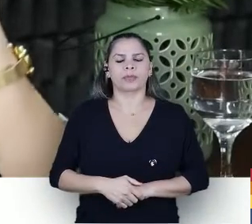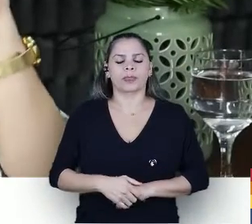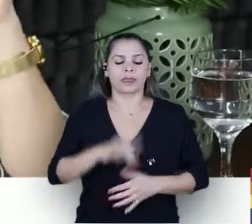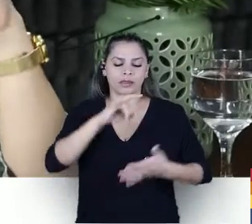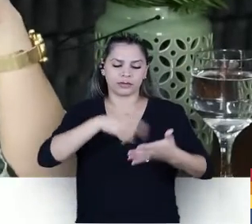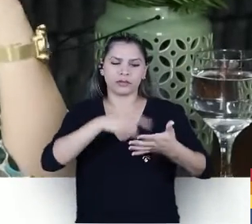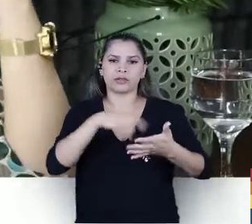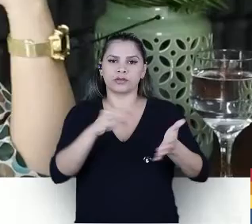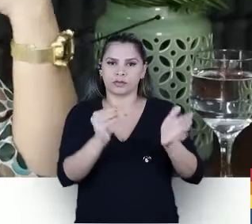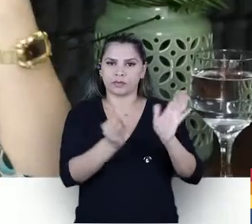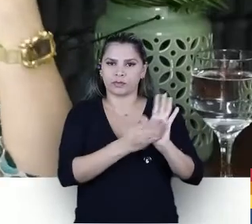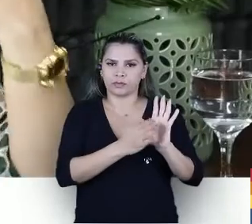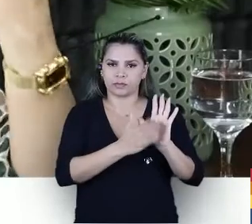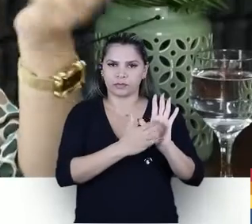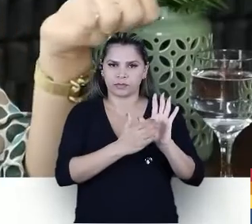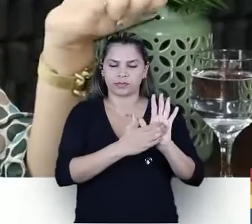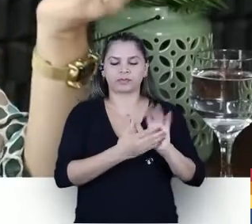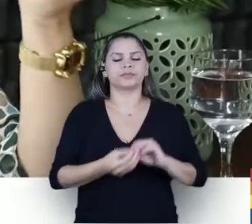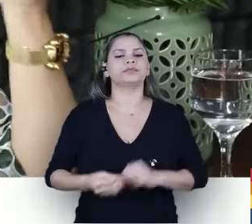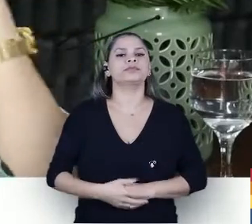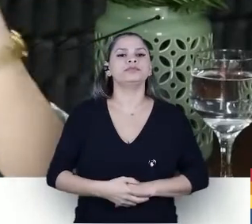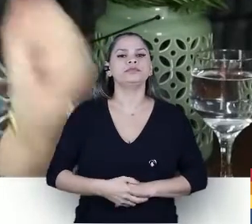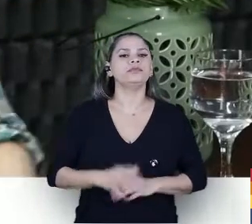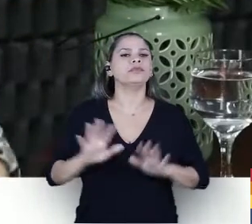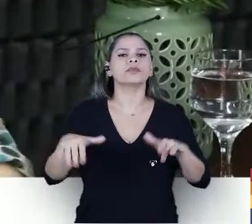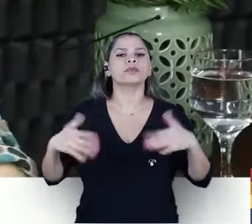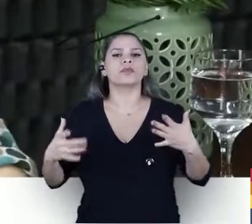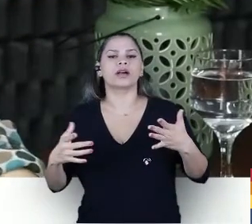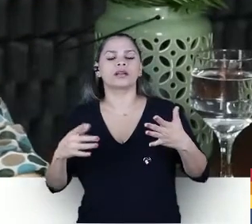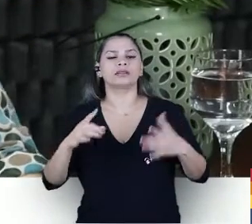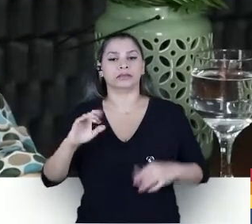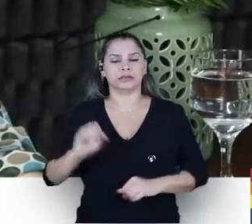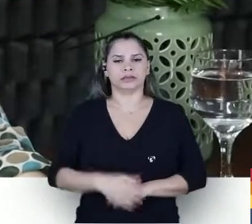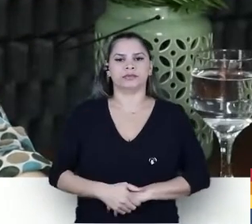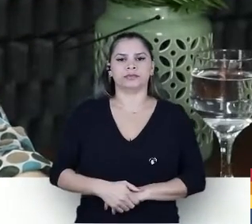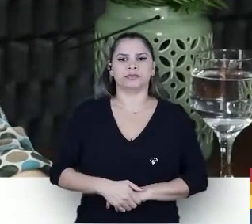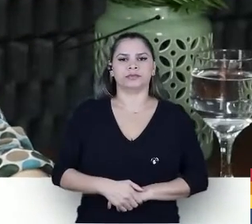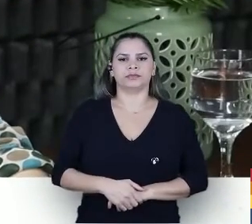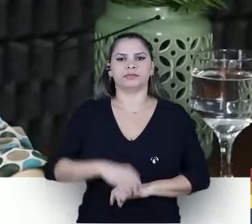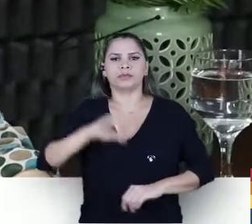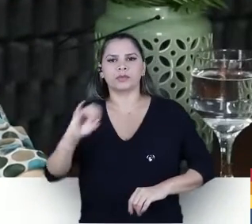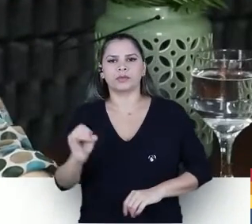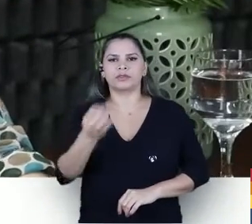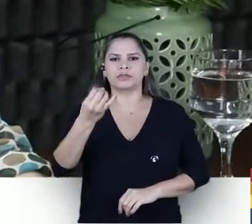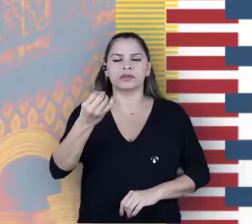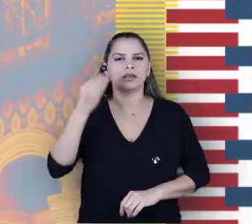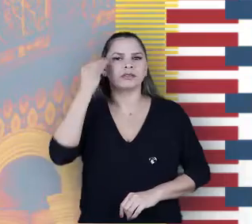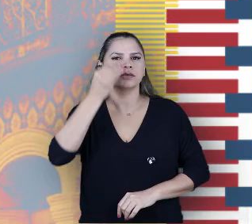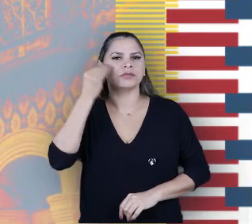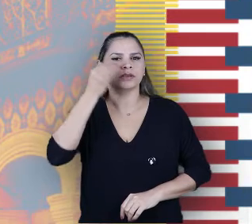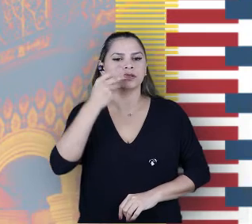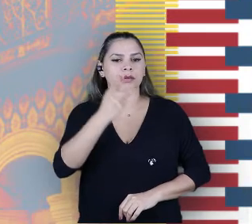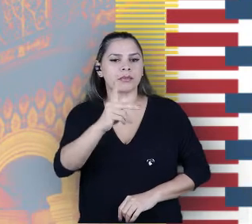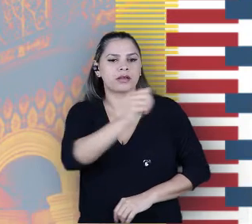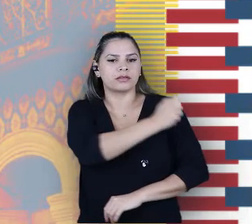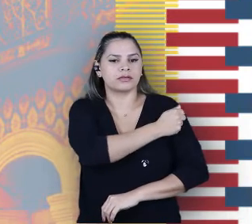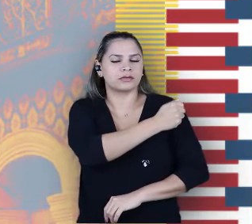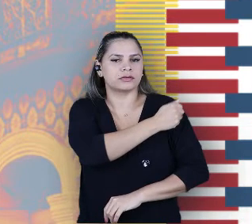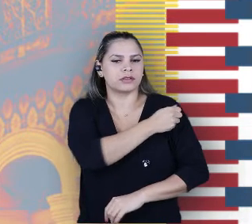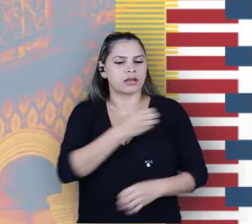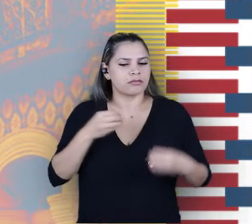mais, né? Então, pensando nessas habilidades, o nosso documento, ele traz algumas propostas, que seria o